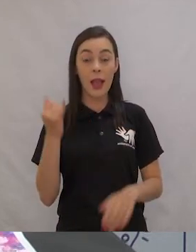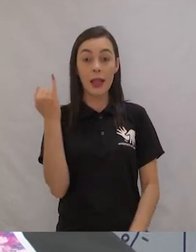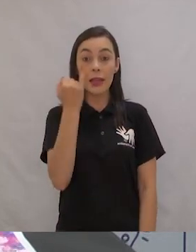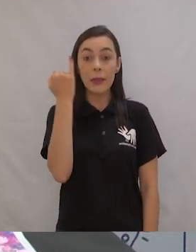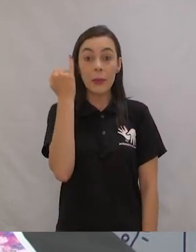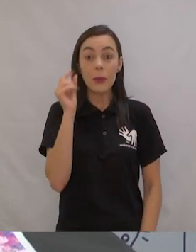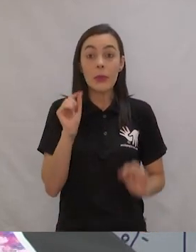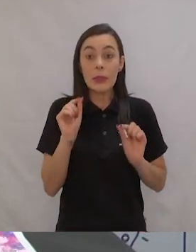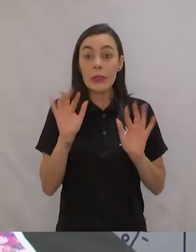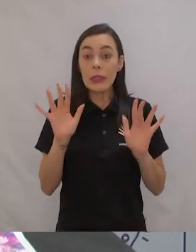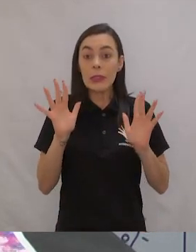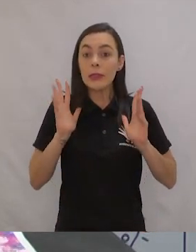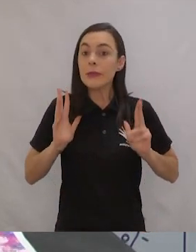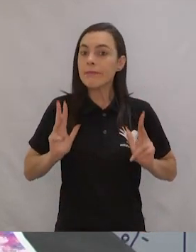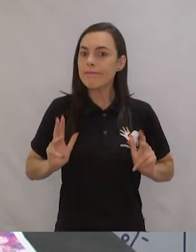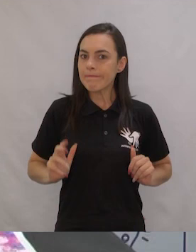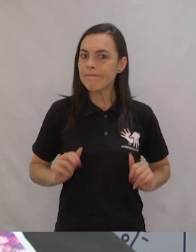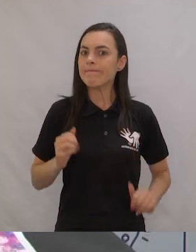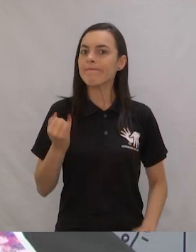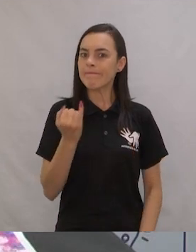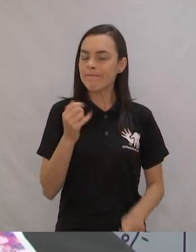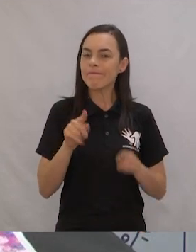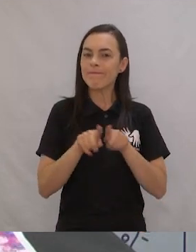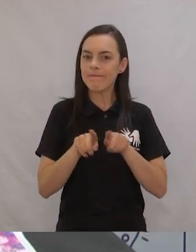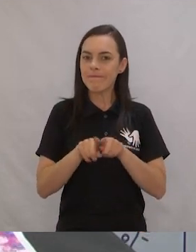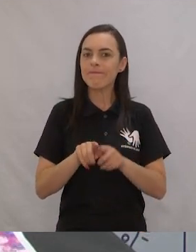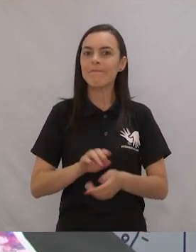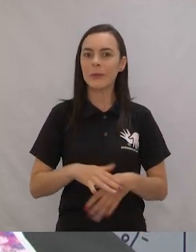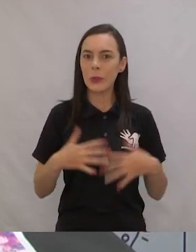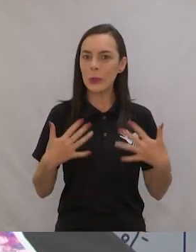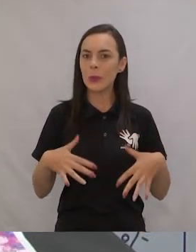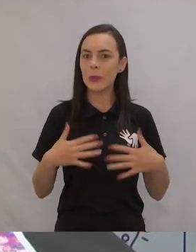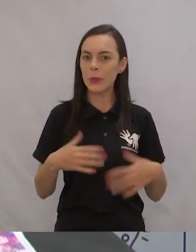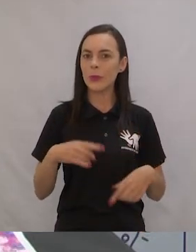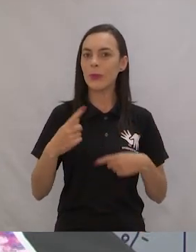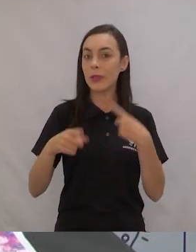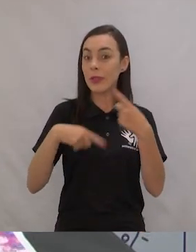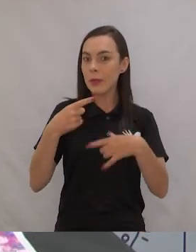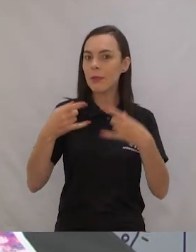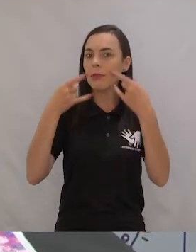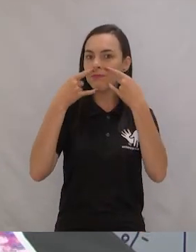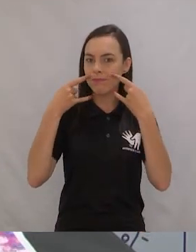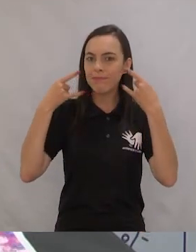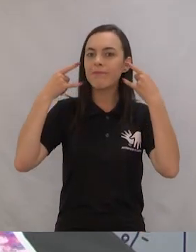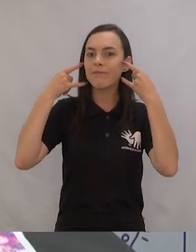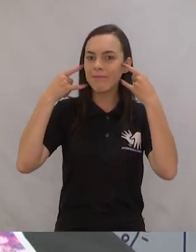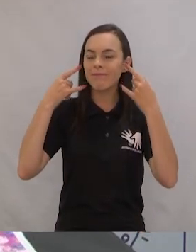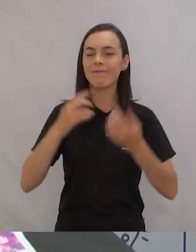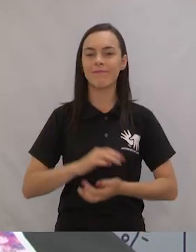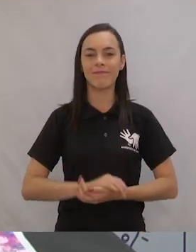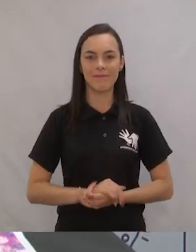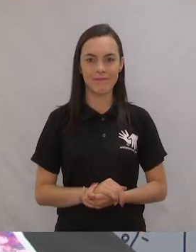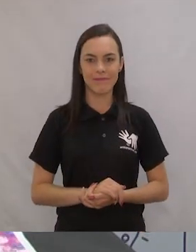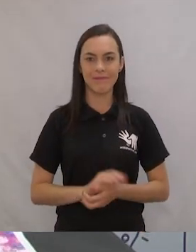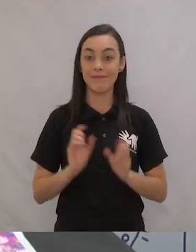fazer a higienização também de nossas mãos, né? Para podermos colocar